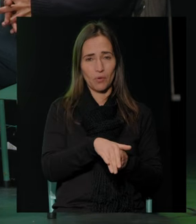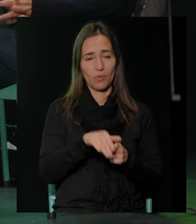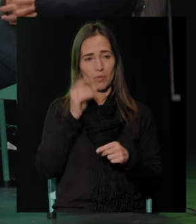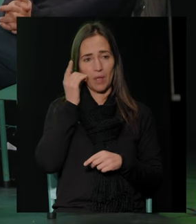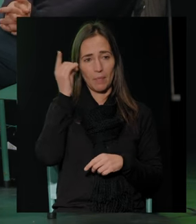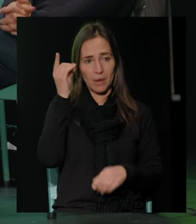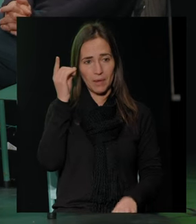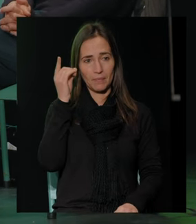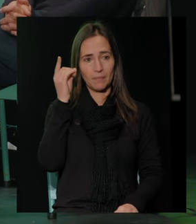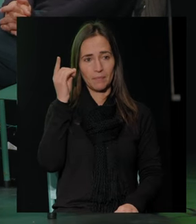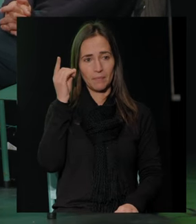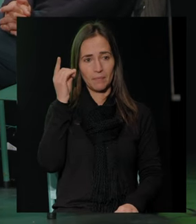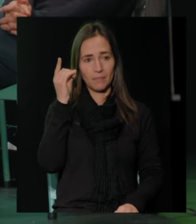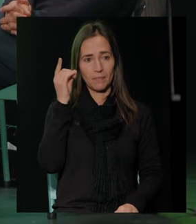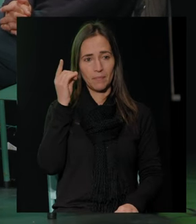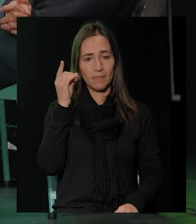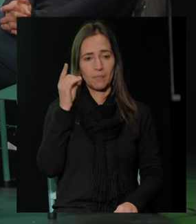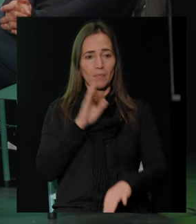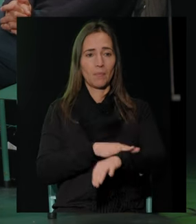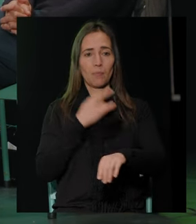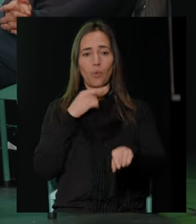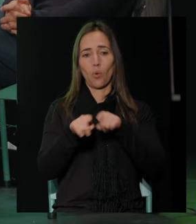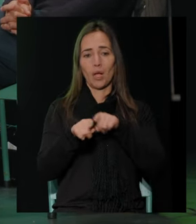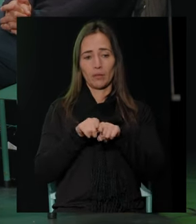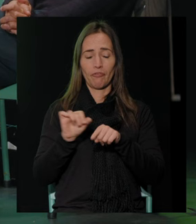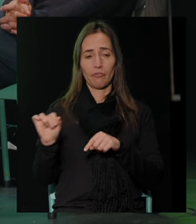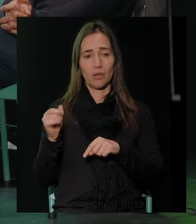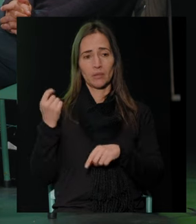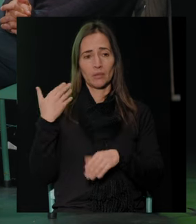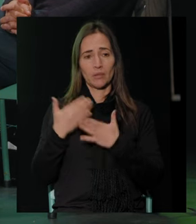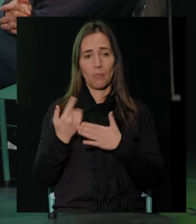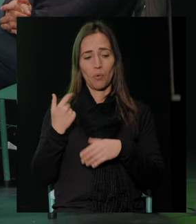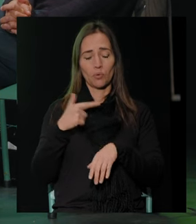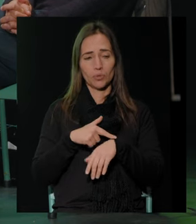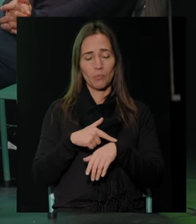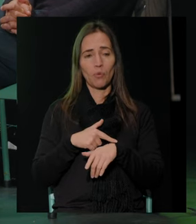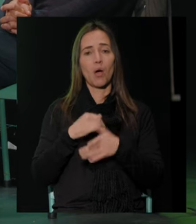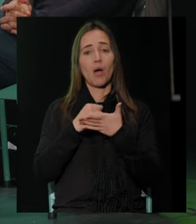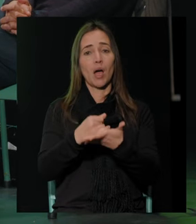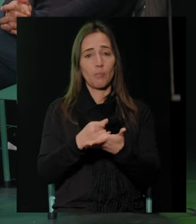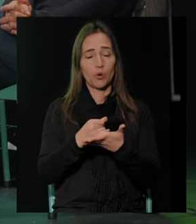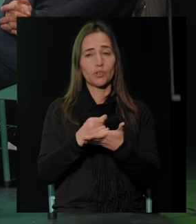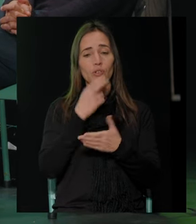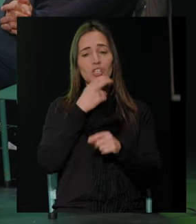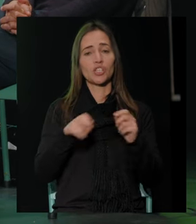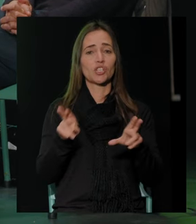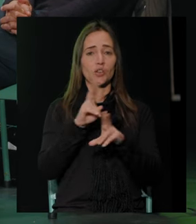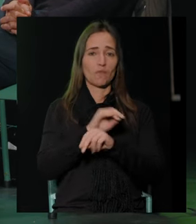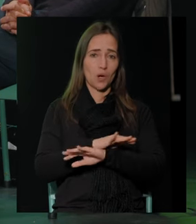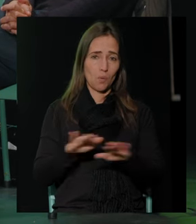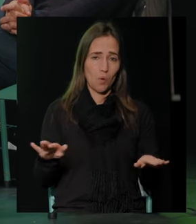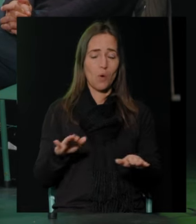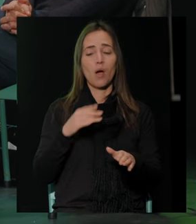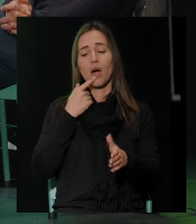seu programa político, até há muito pouco tempo, acabar com todos os apoios às energias renováveis e